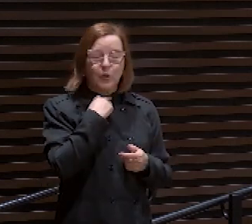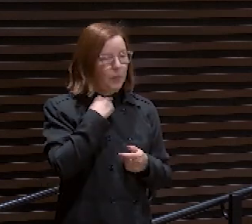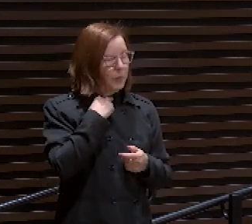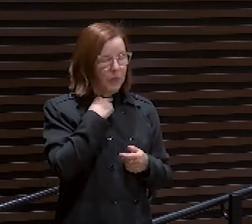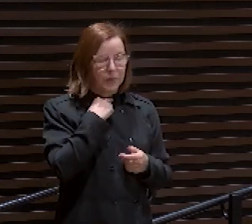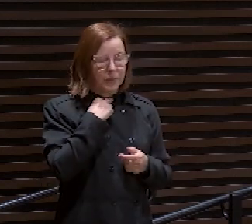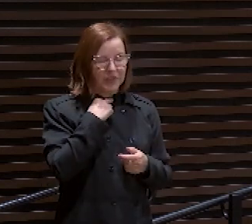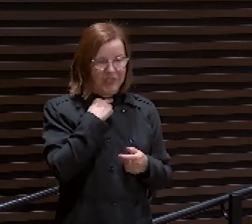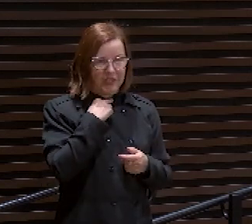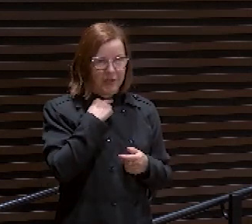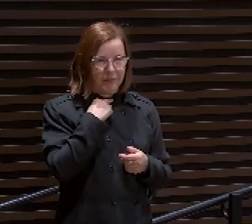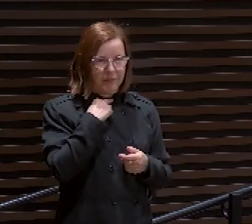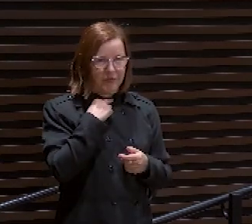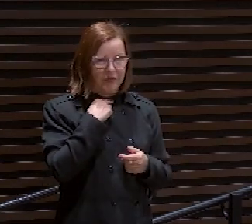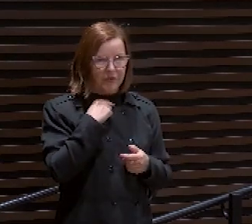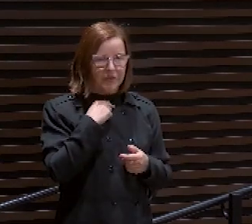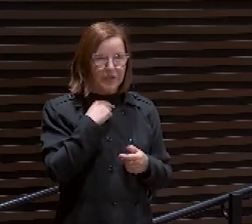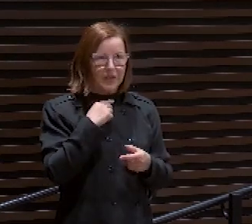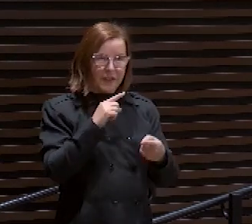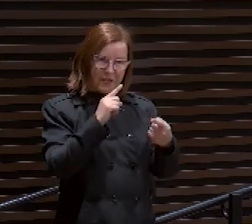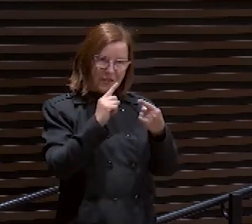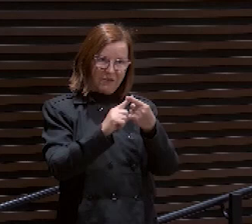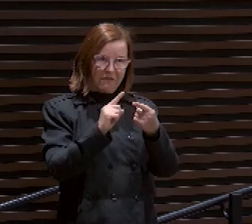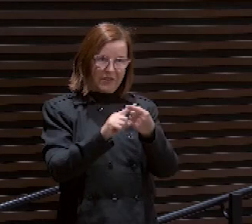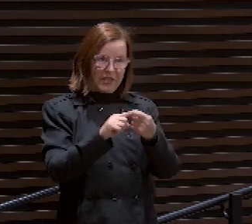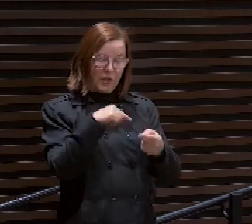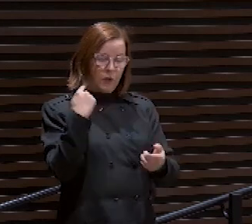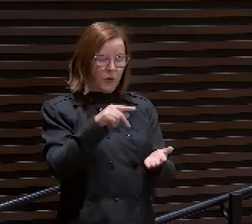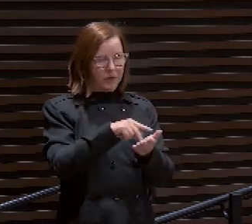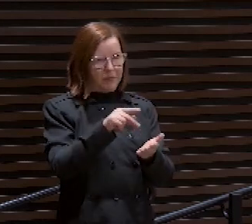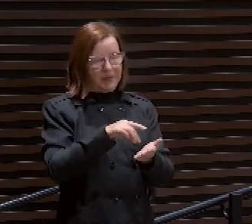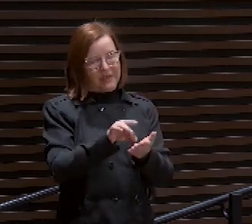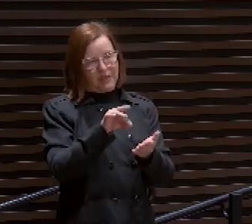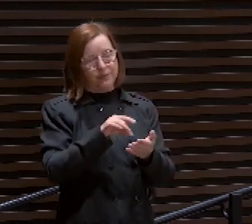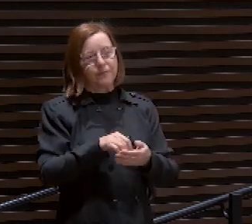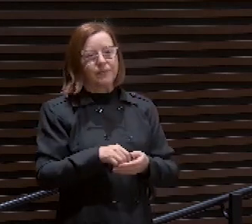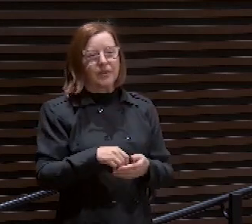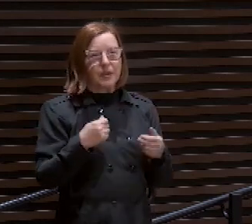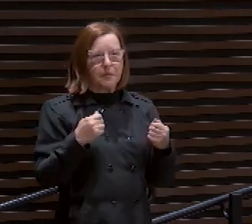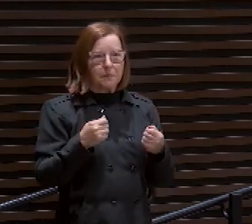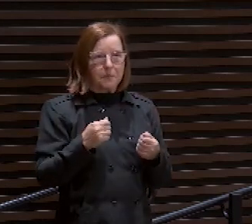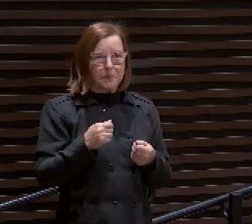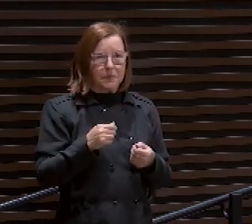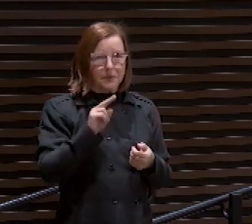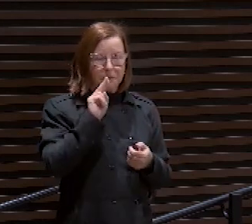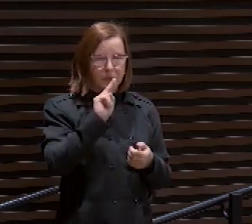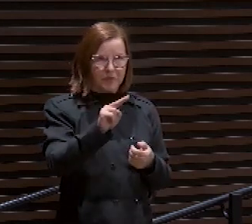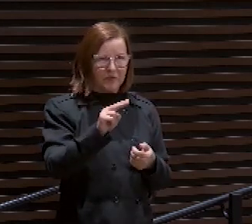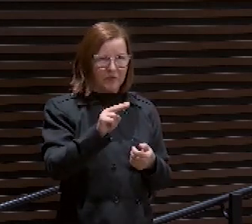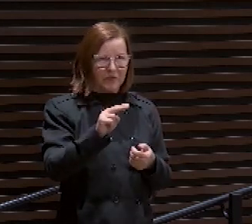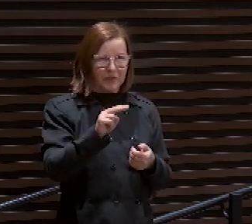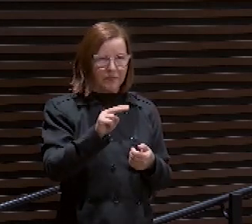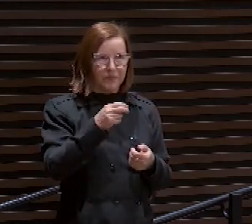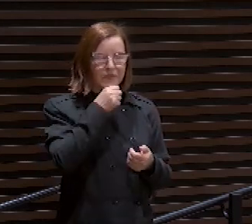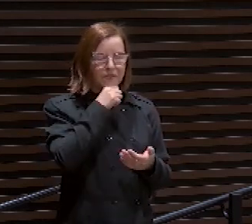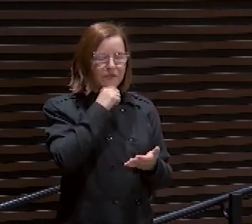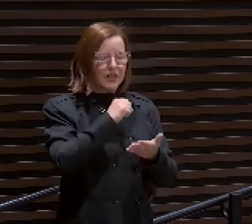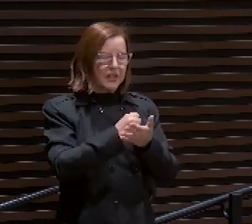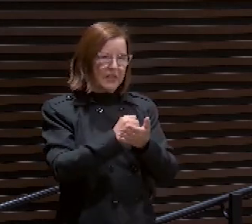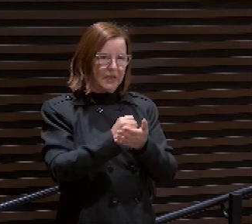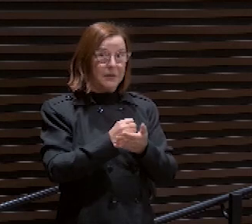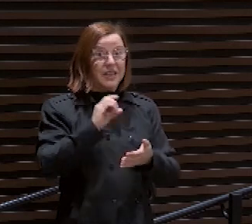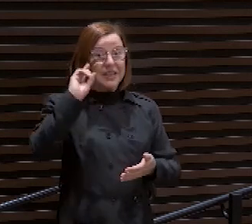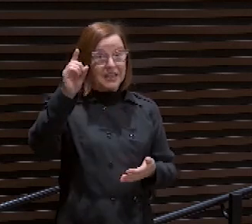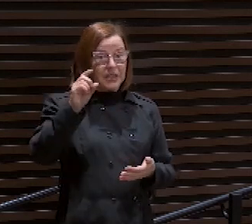seja a gente entender, a gente precisa olhar para a Antiga Aliança, para aquela dispensação, e entender que Deus usava